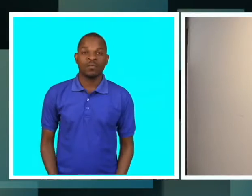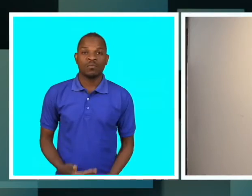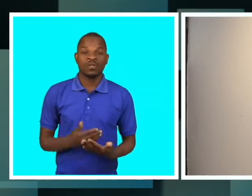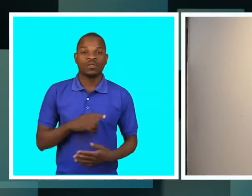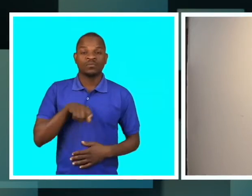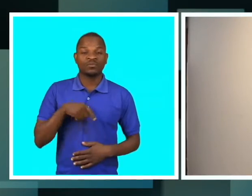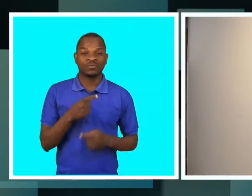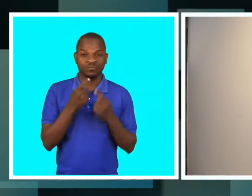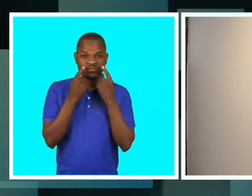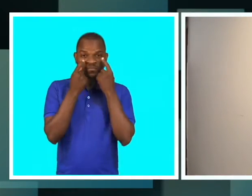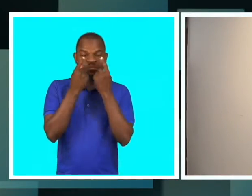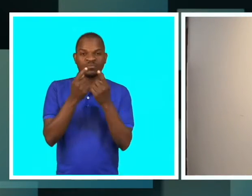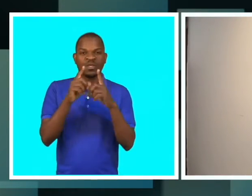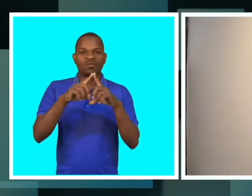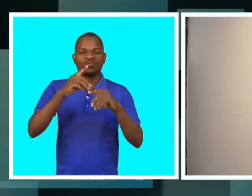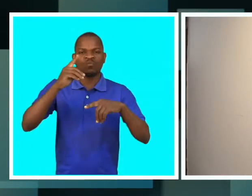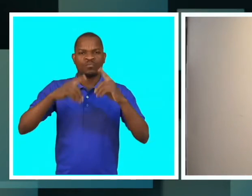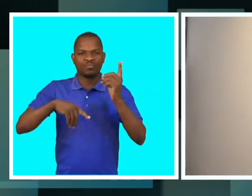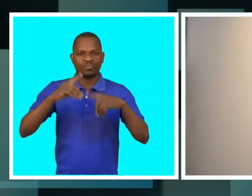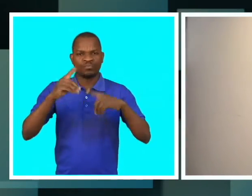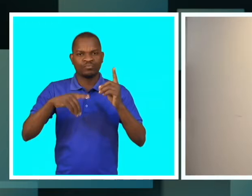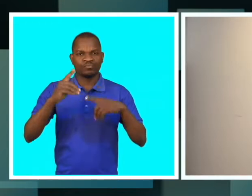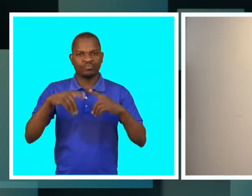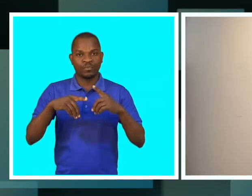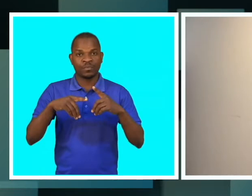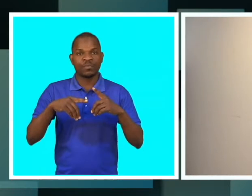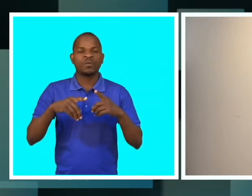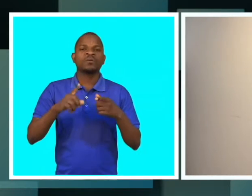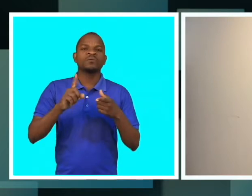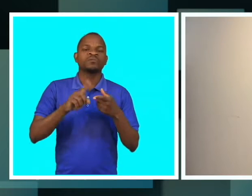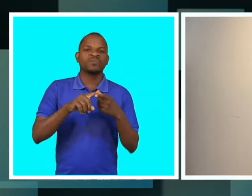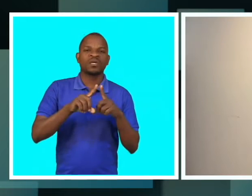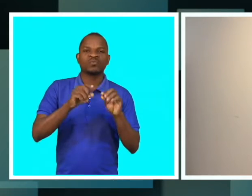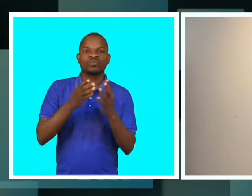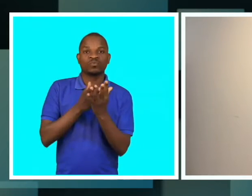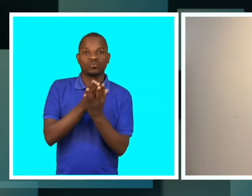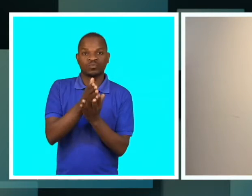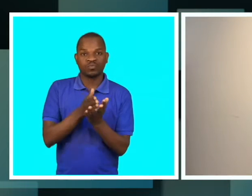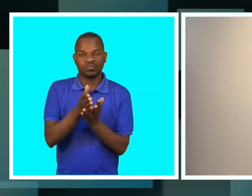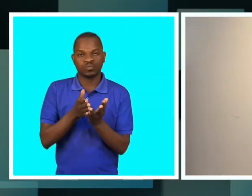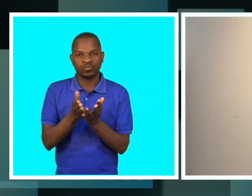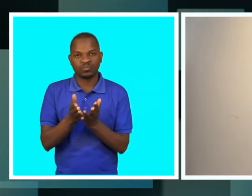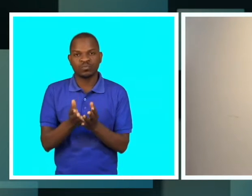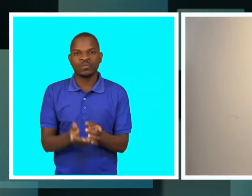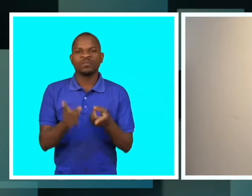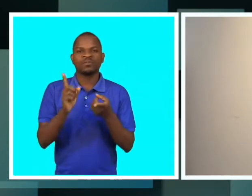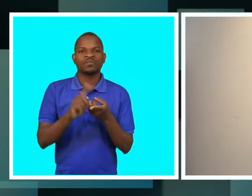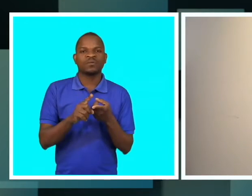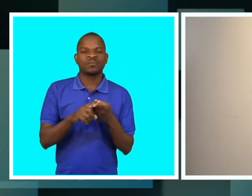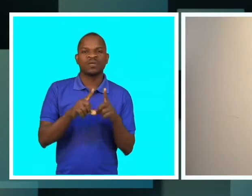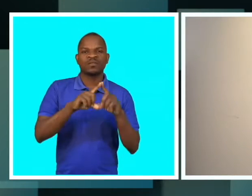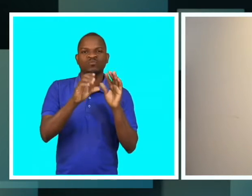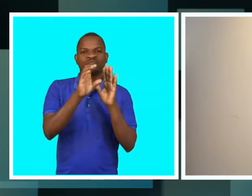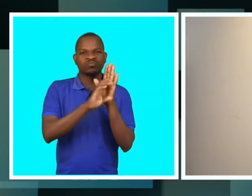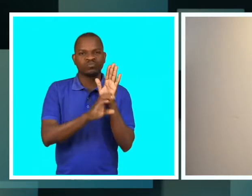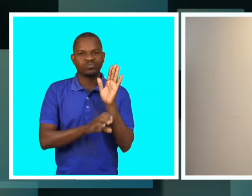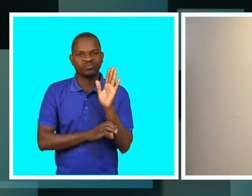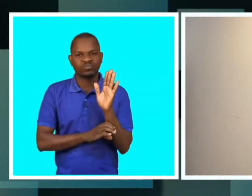O que se verifica são as políticas, em termos de estratégia, em termos de